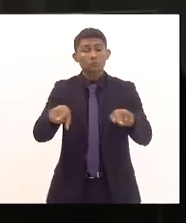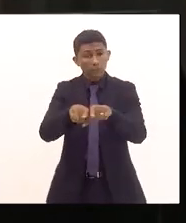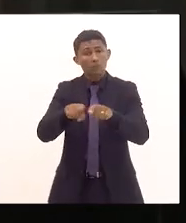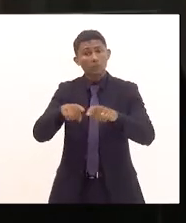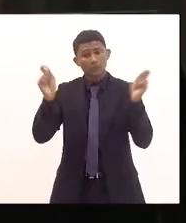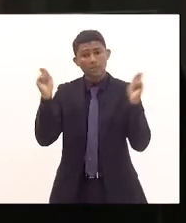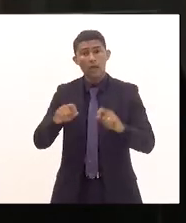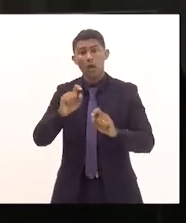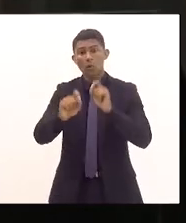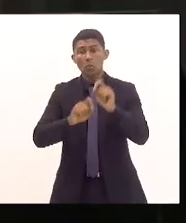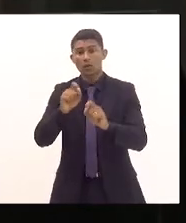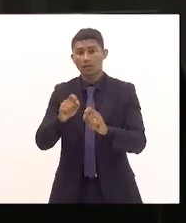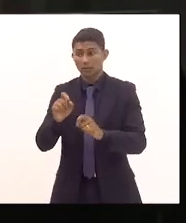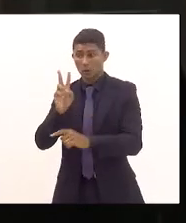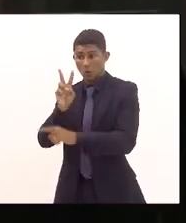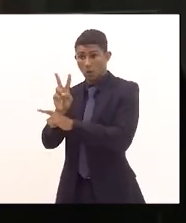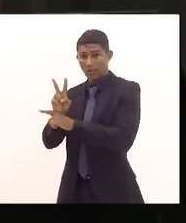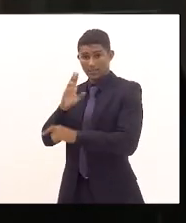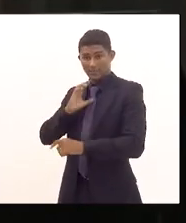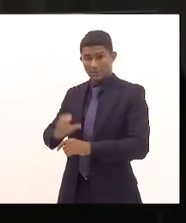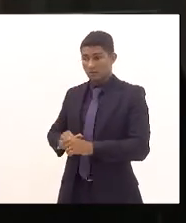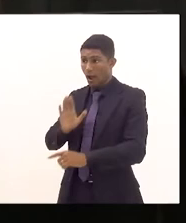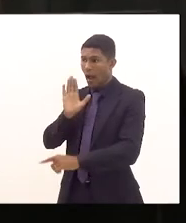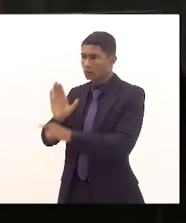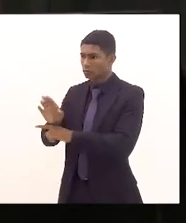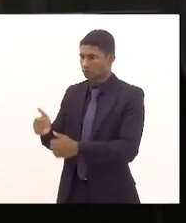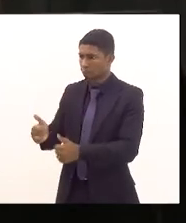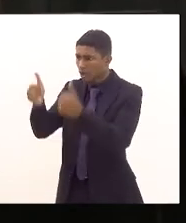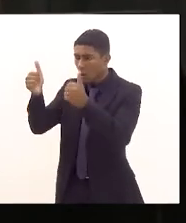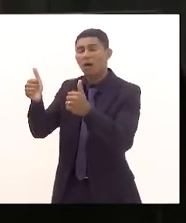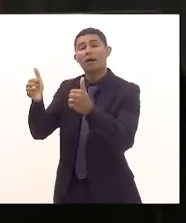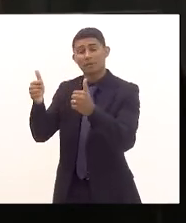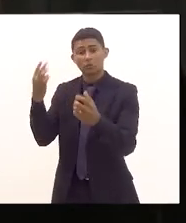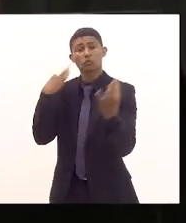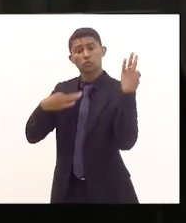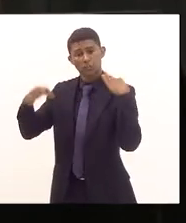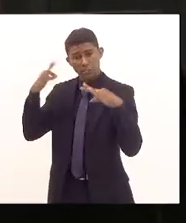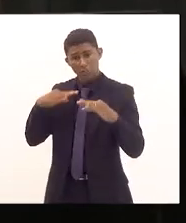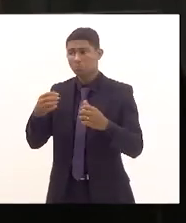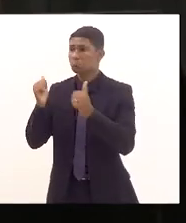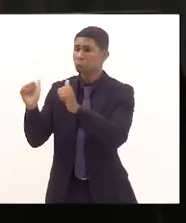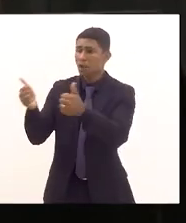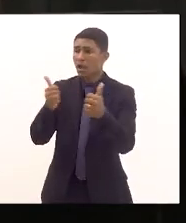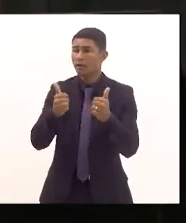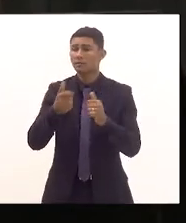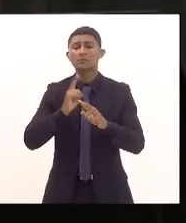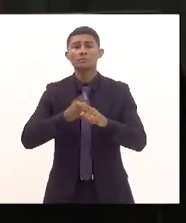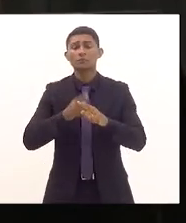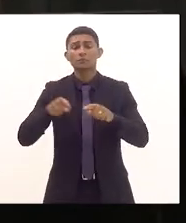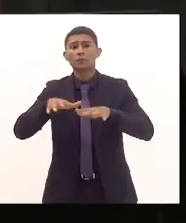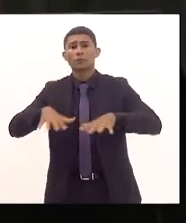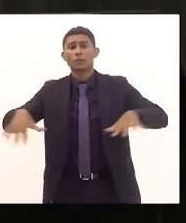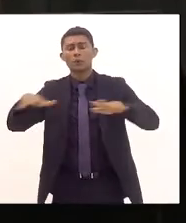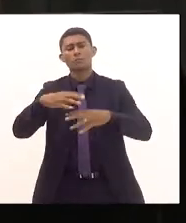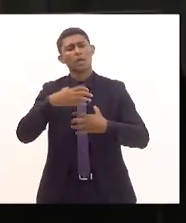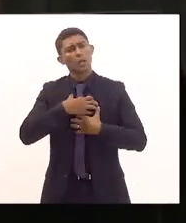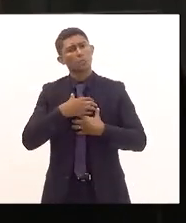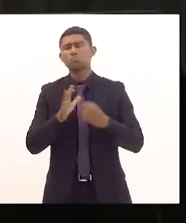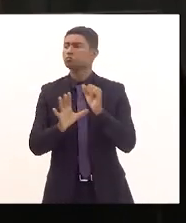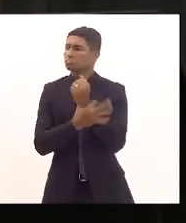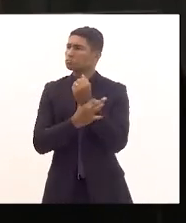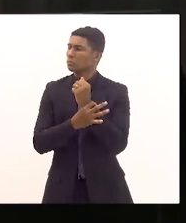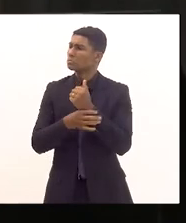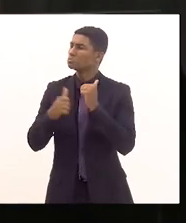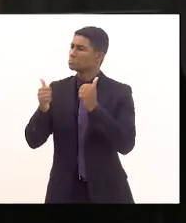ao fortalecermos a guarda porque ostensividade de uma Guarda bem equipada e gera sensação de segurança em